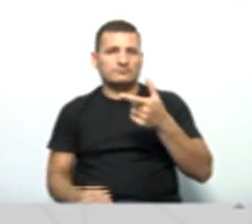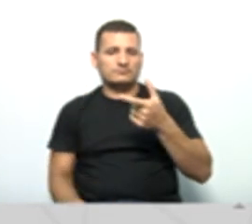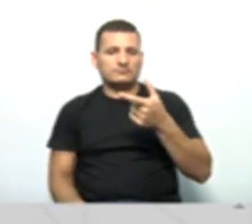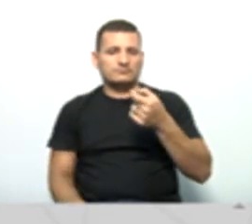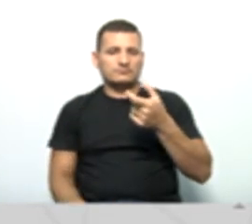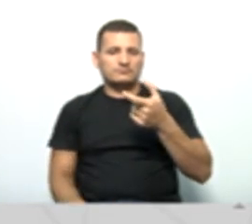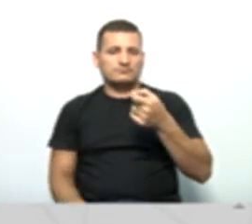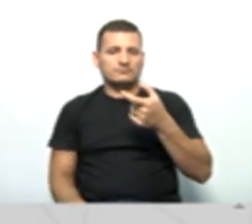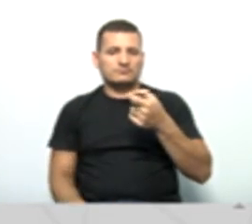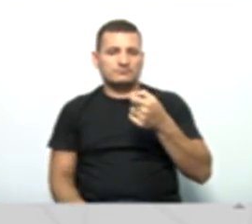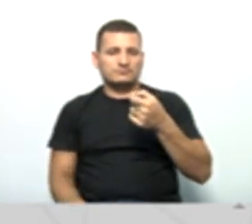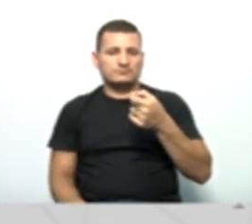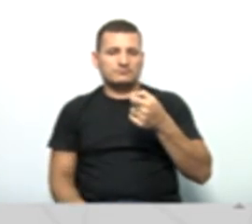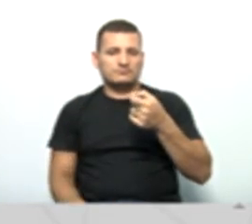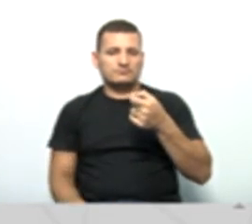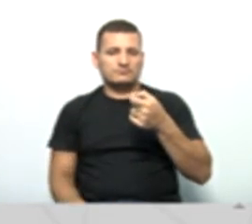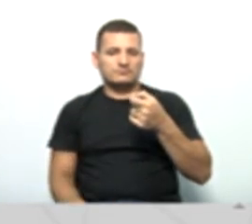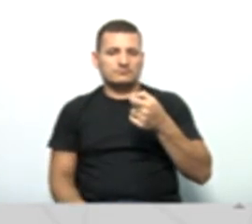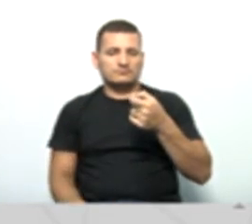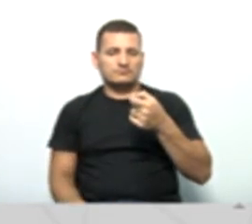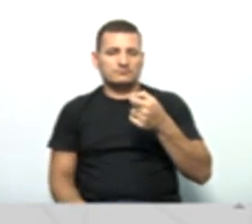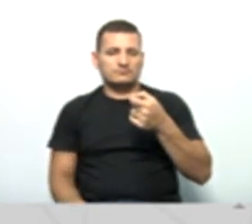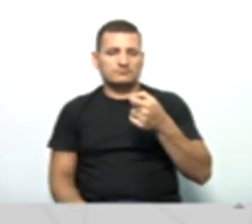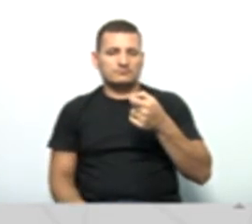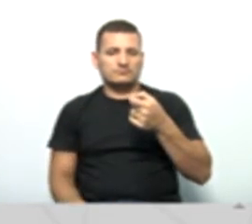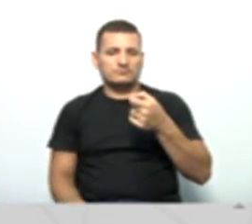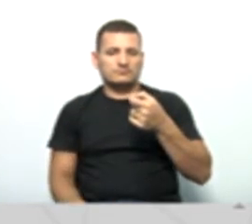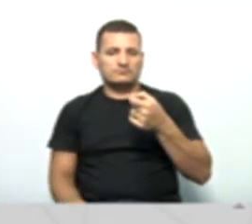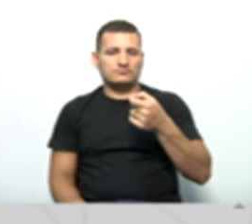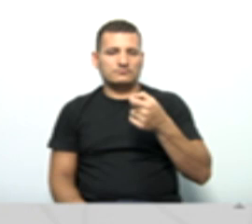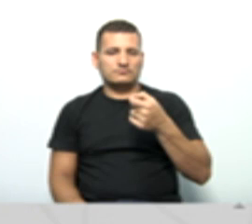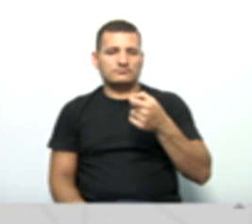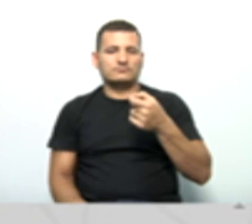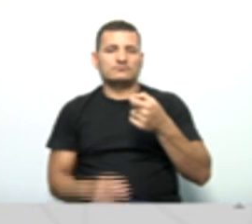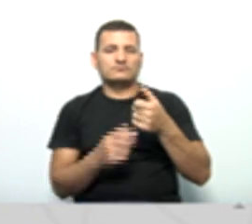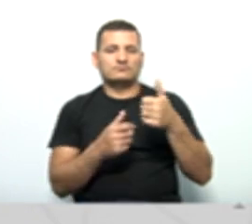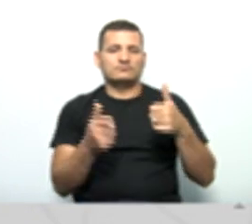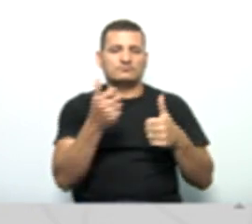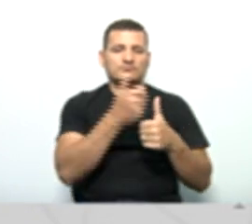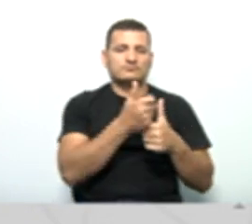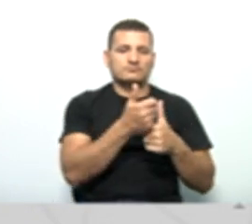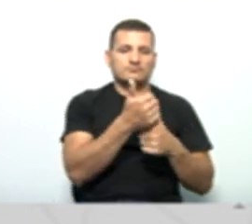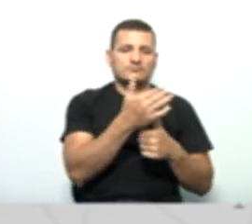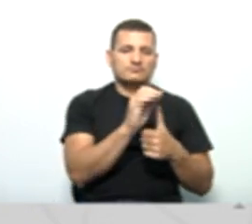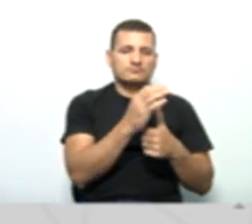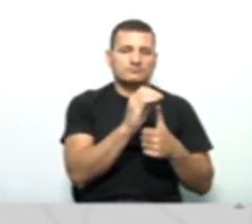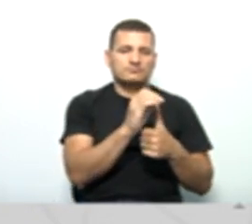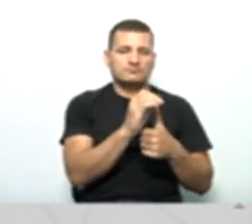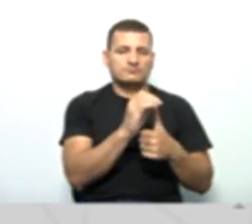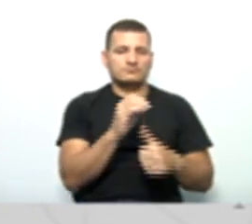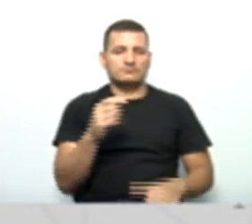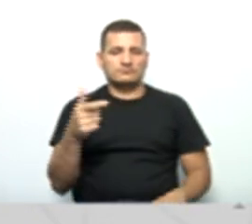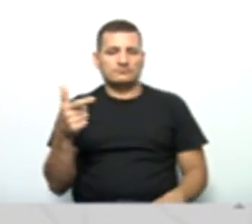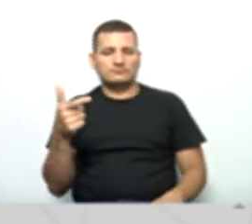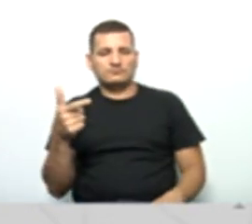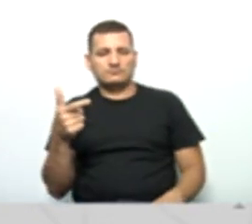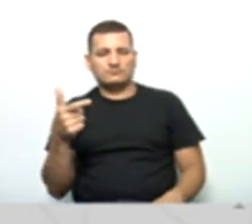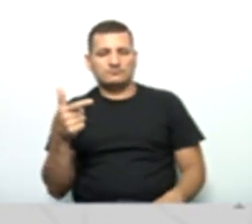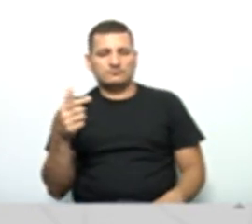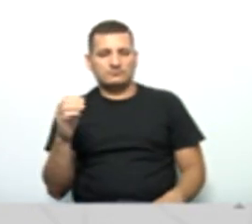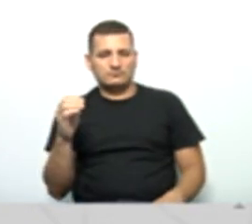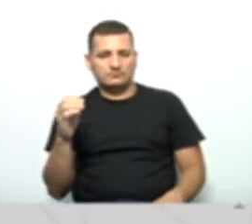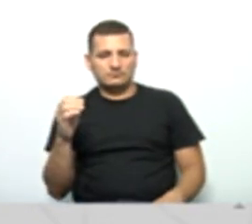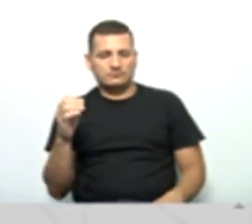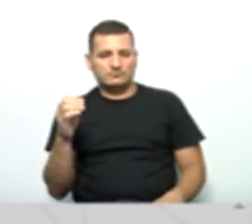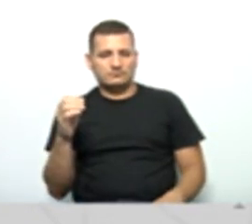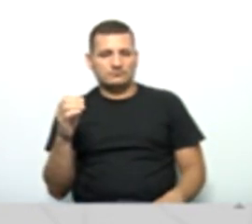está aqui, né? E ele vai substituir ele. Então ele vai colocar aqui 10. E aqui é o x que